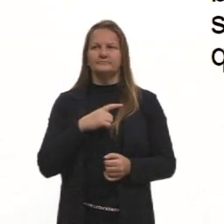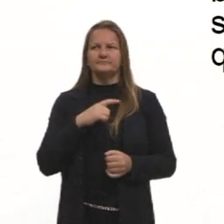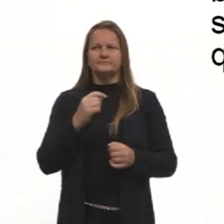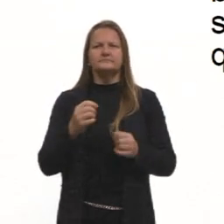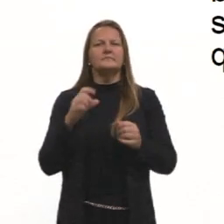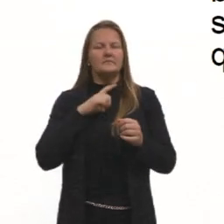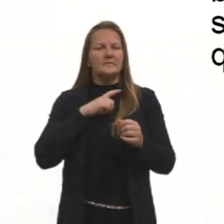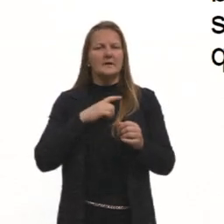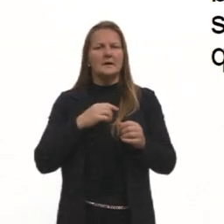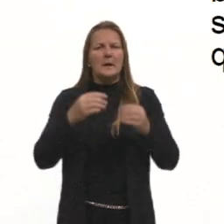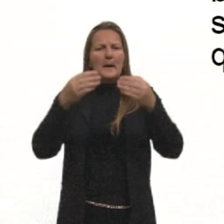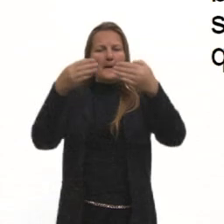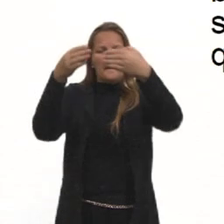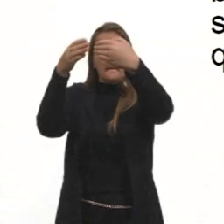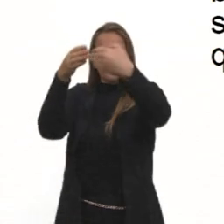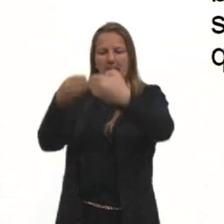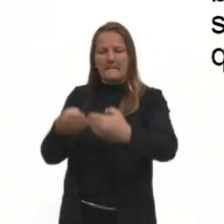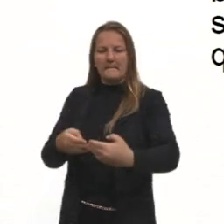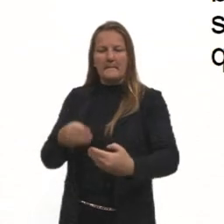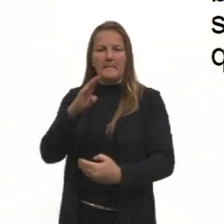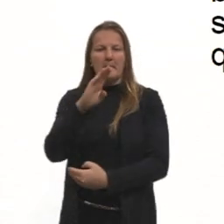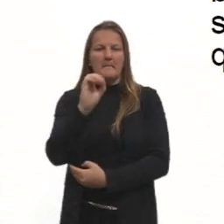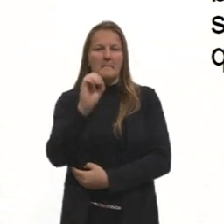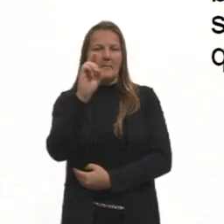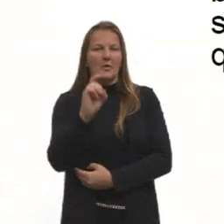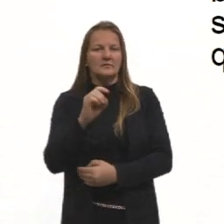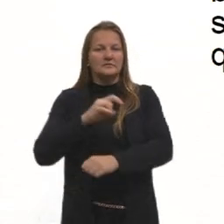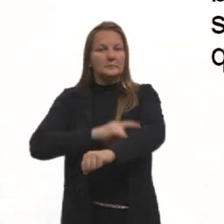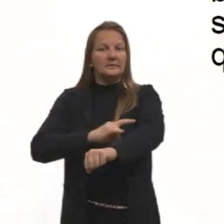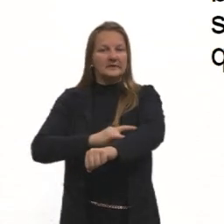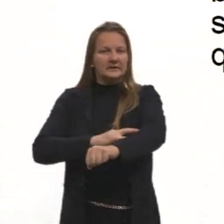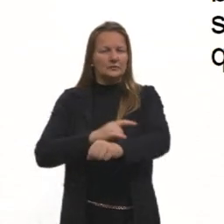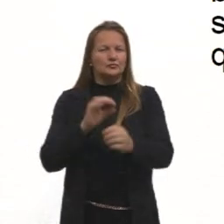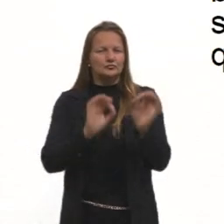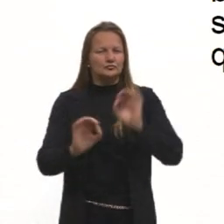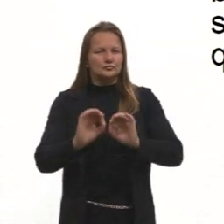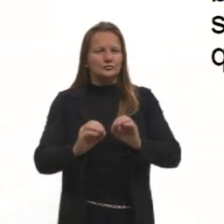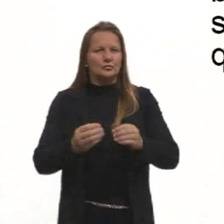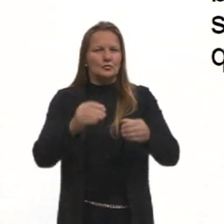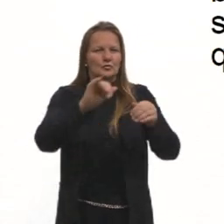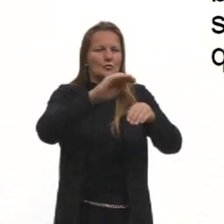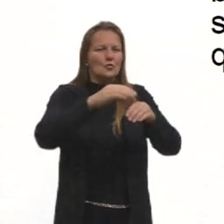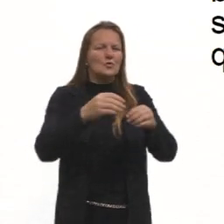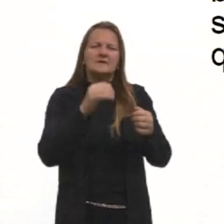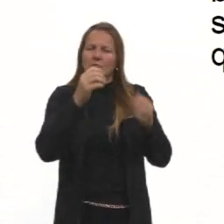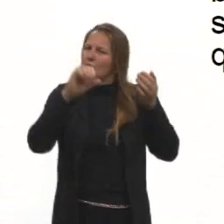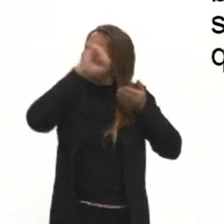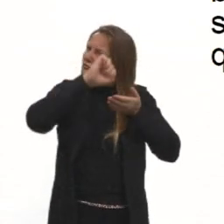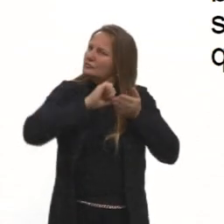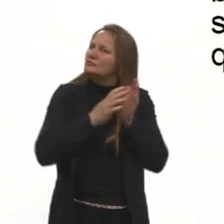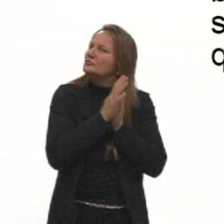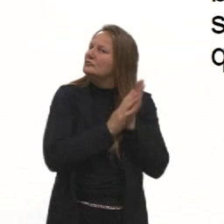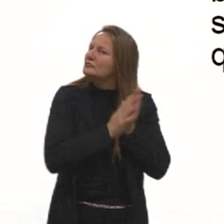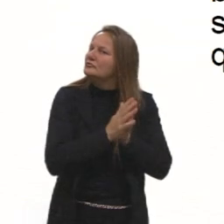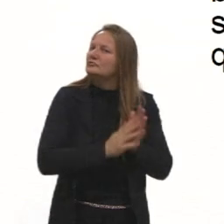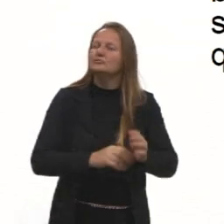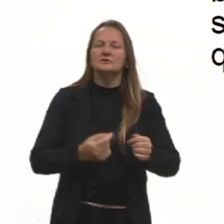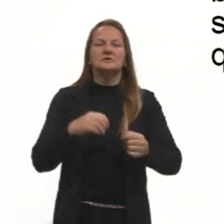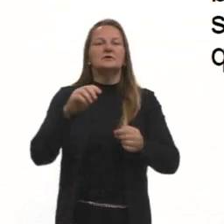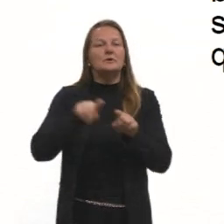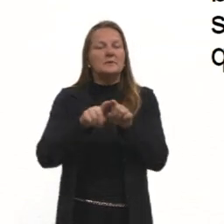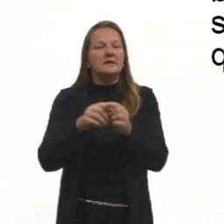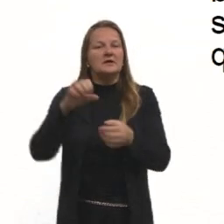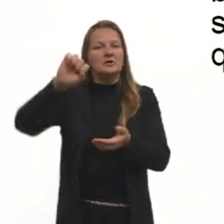instalado no box de um banheiro para serem colocados recipientes de shampoo condicionador e